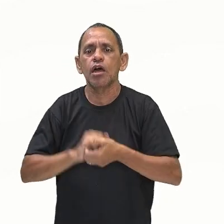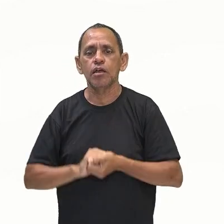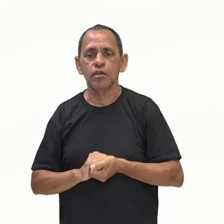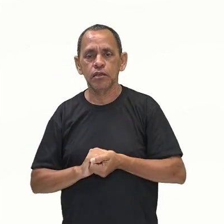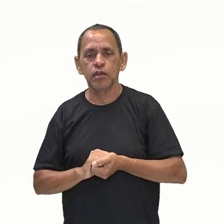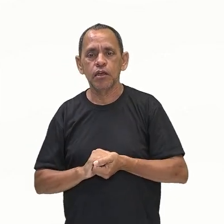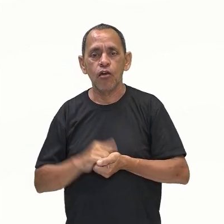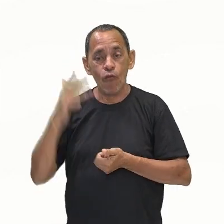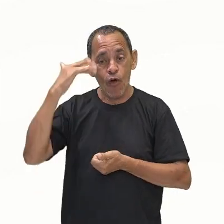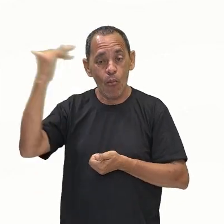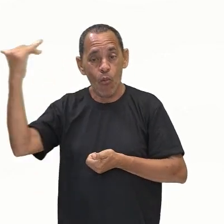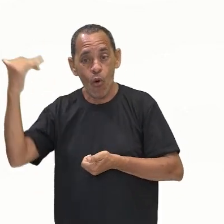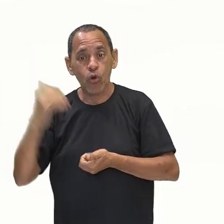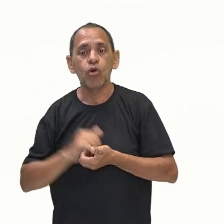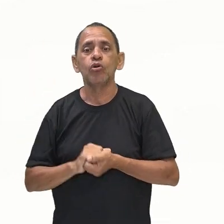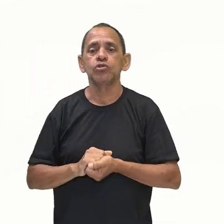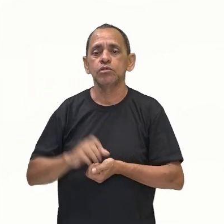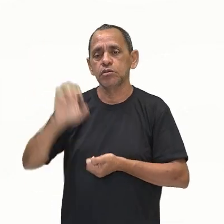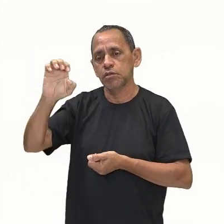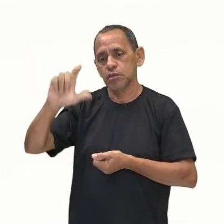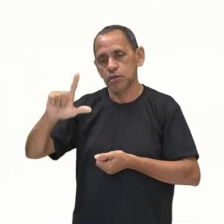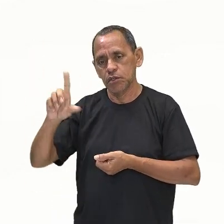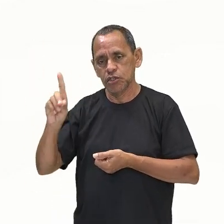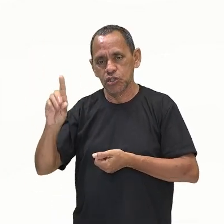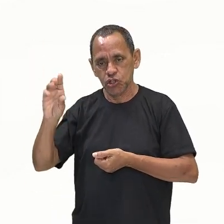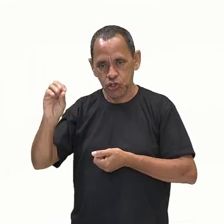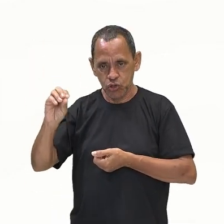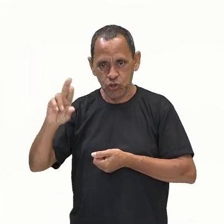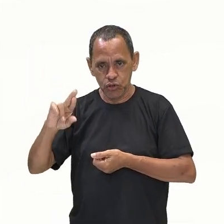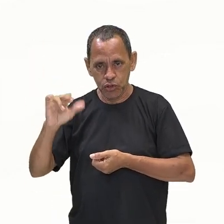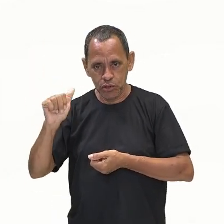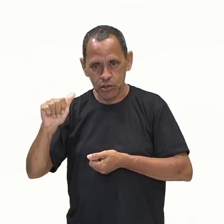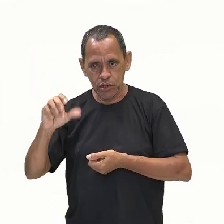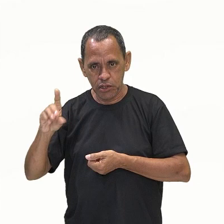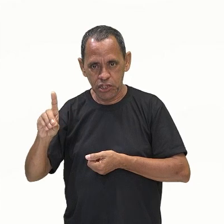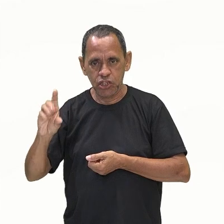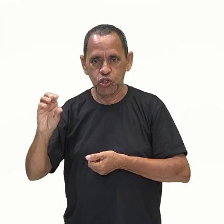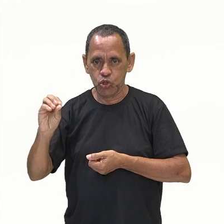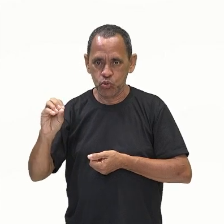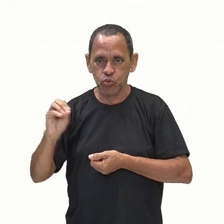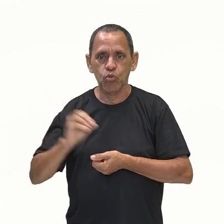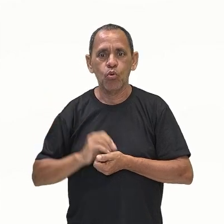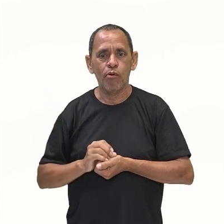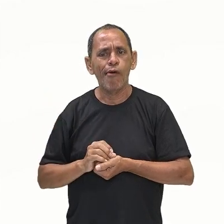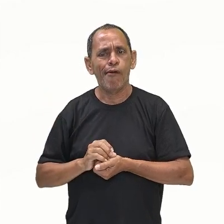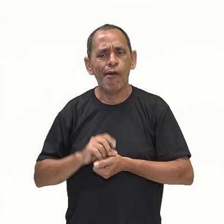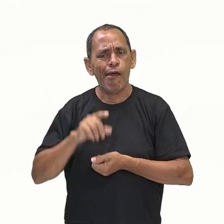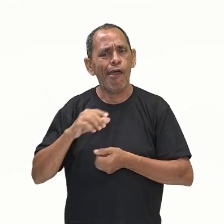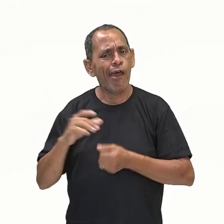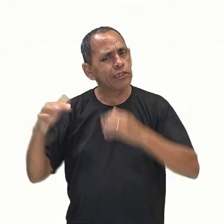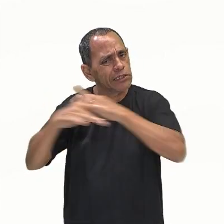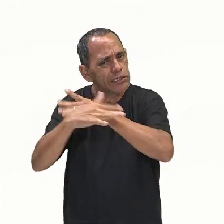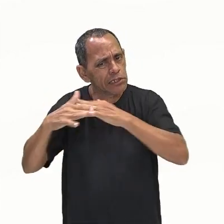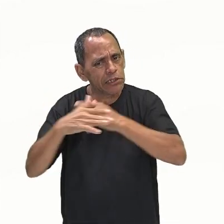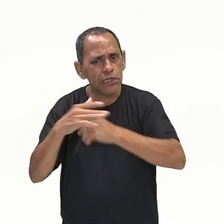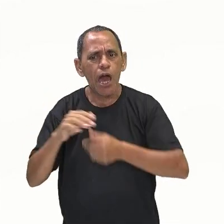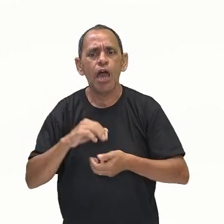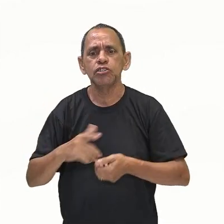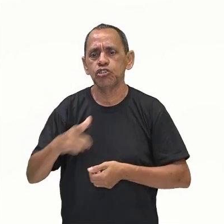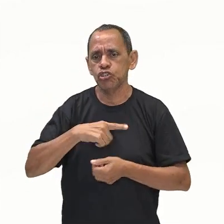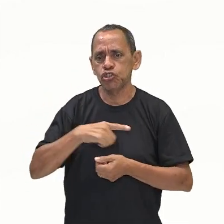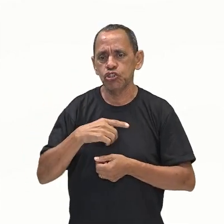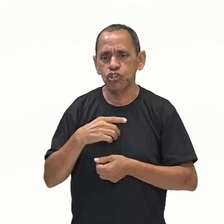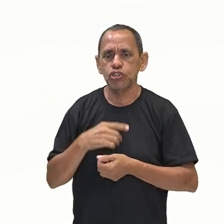era uma cidade toda construída de ouro. E era o desejo, o principal objetivo dos colonizadores europeus era encontrar